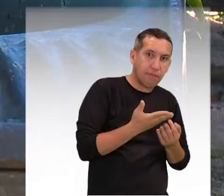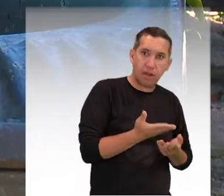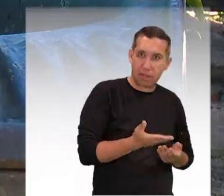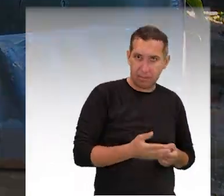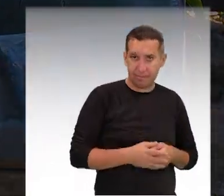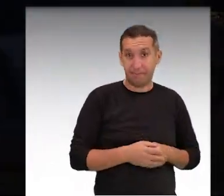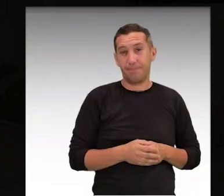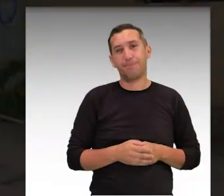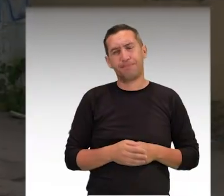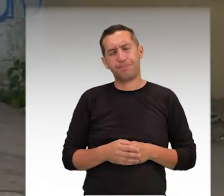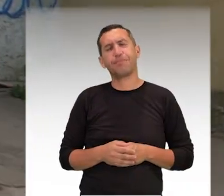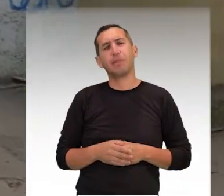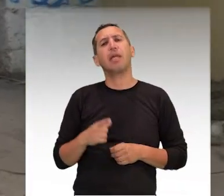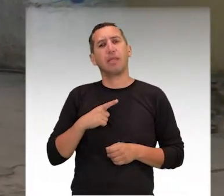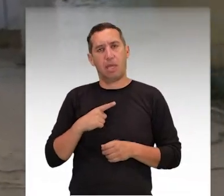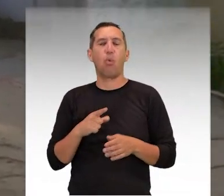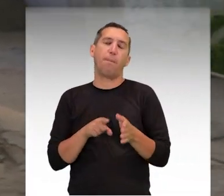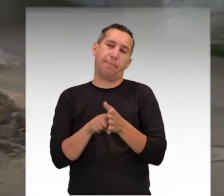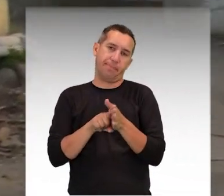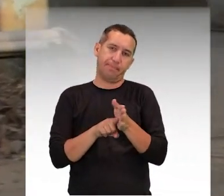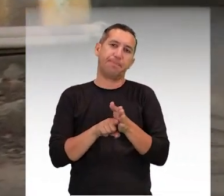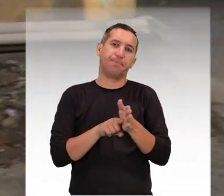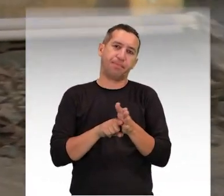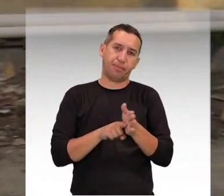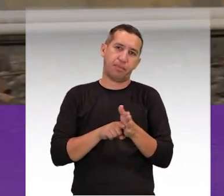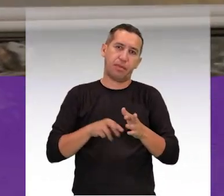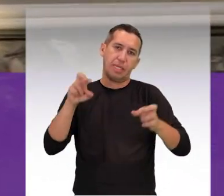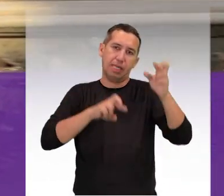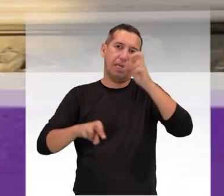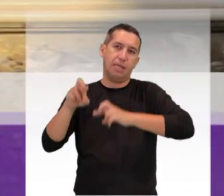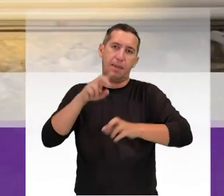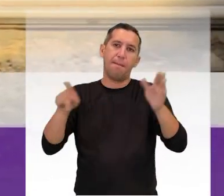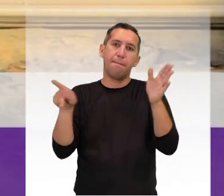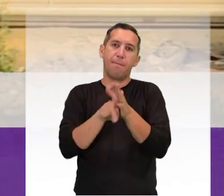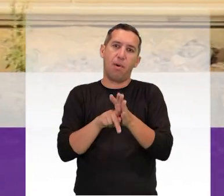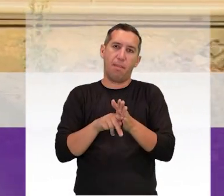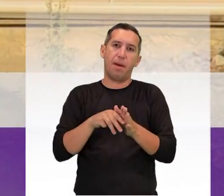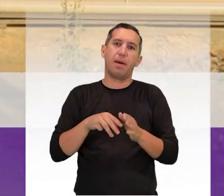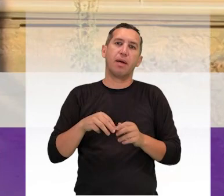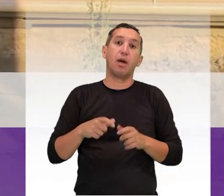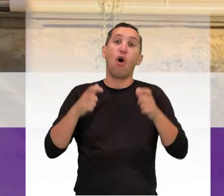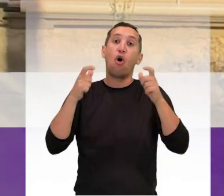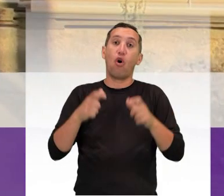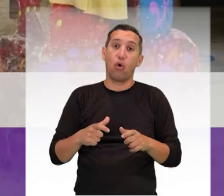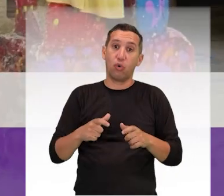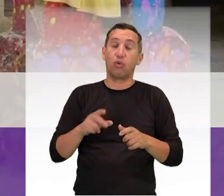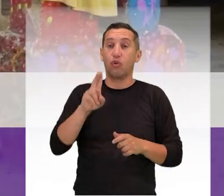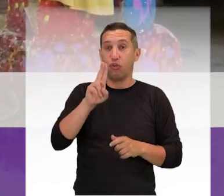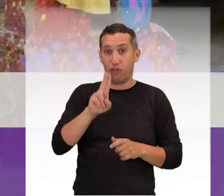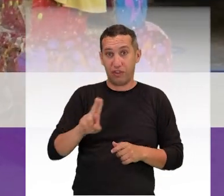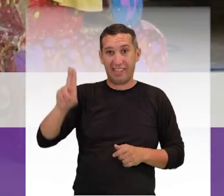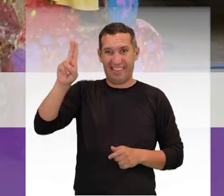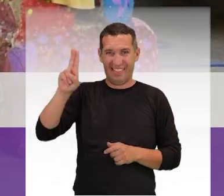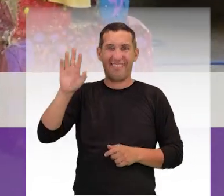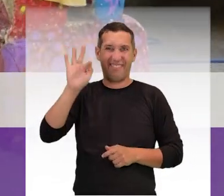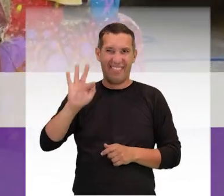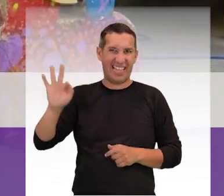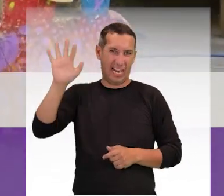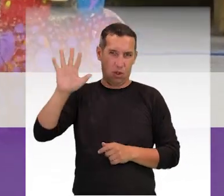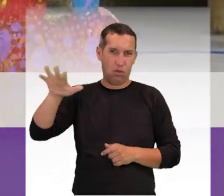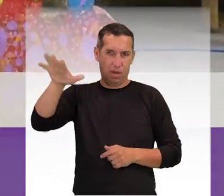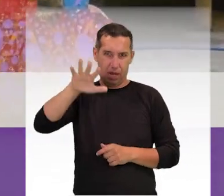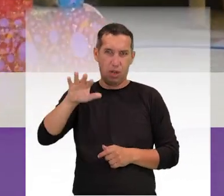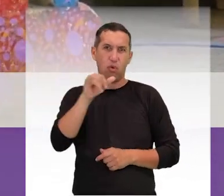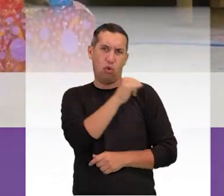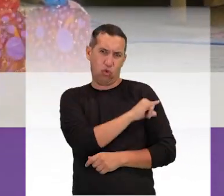estarem. Um levantamento realizado pelo Observatório das Metrópoles, sediado na Universidade Federal do Rio de